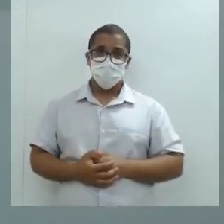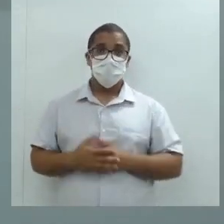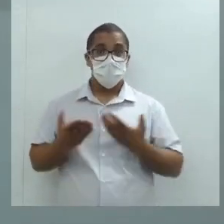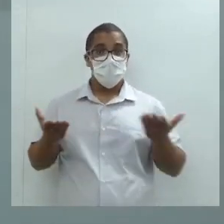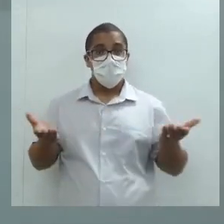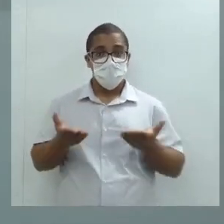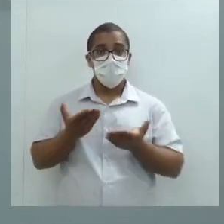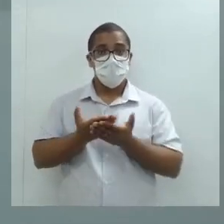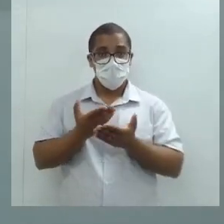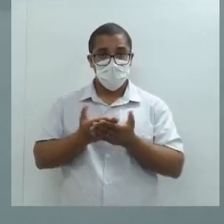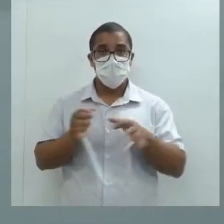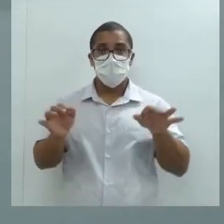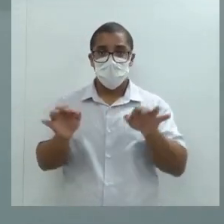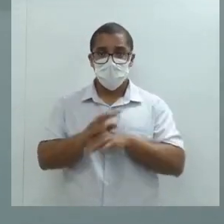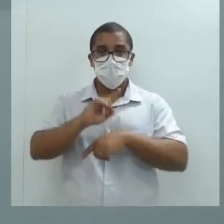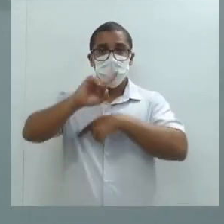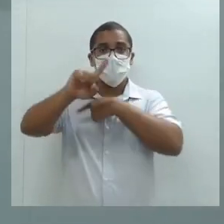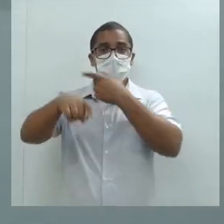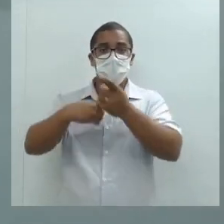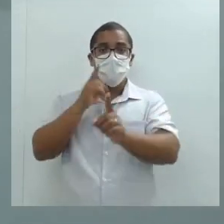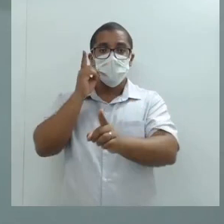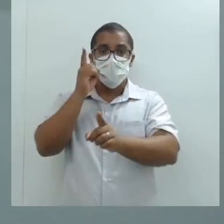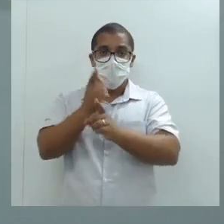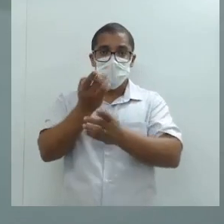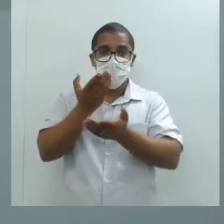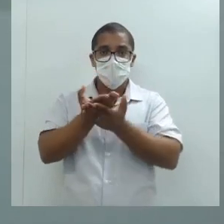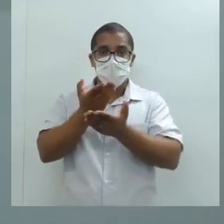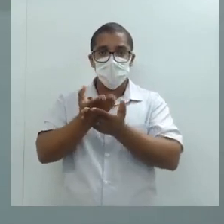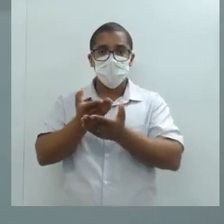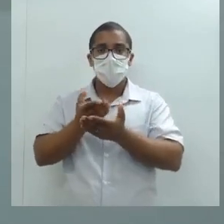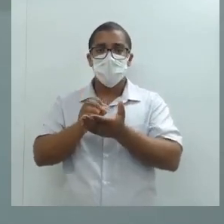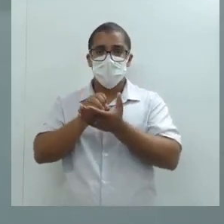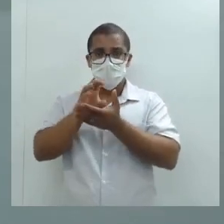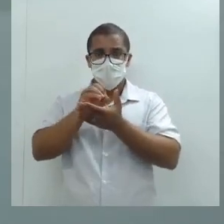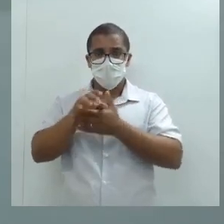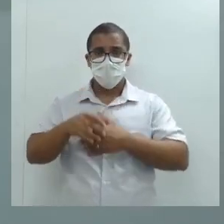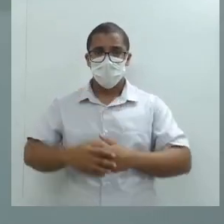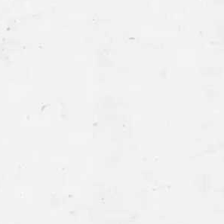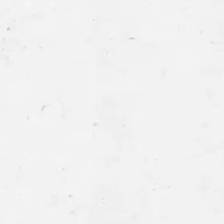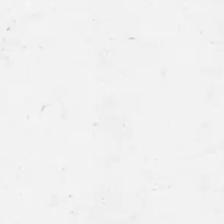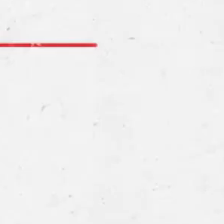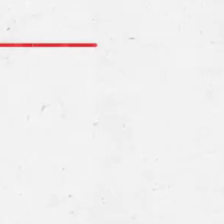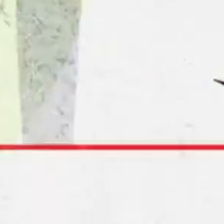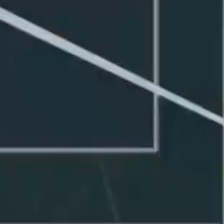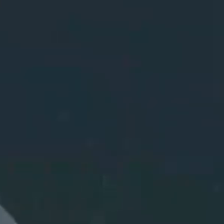eu vou ficando por aqui e a gente se encontra na próxima aula do Educa PE.